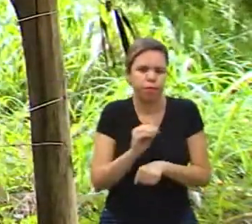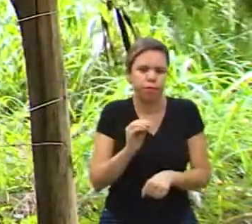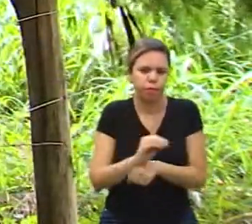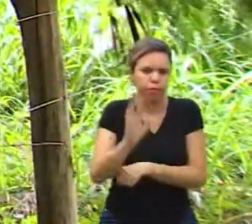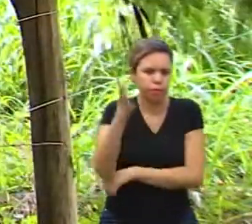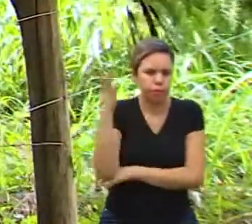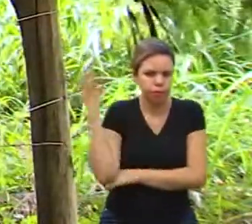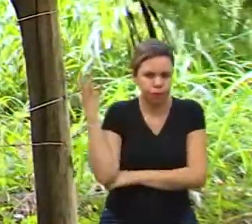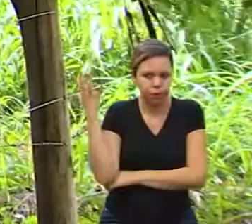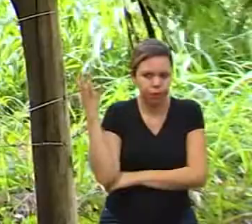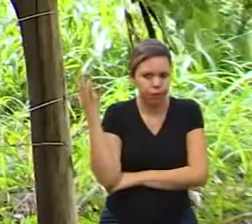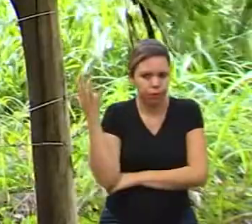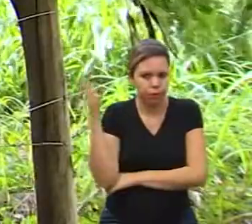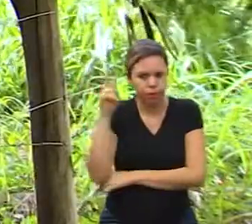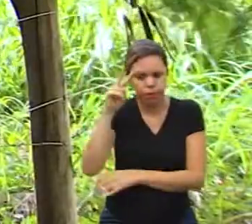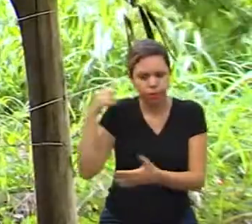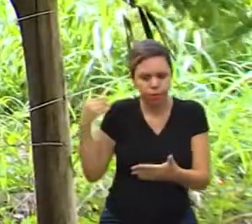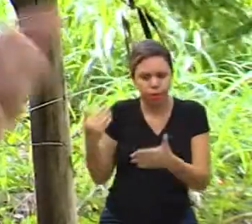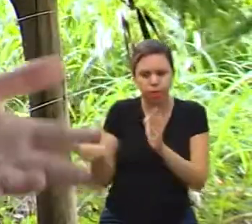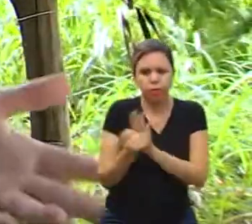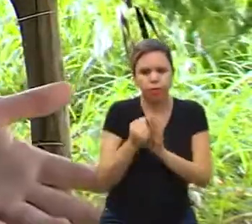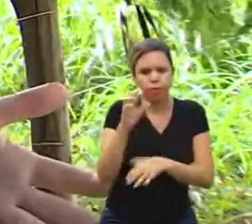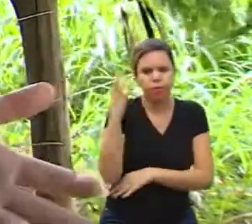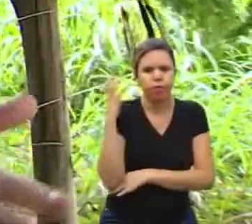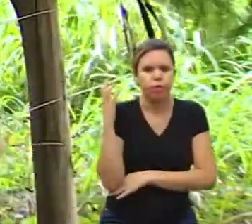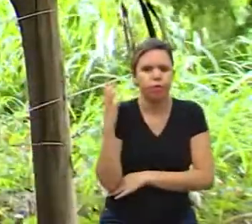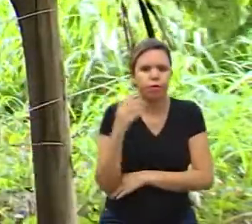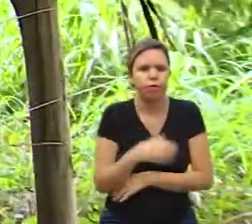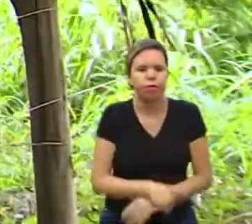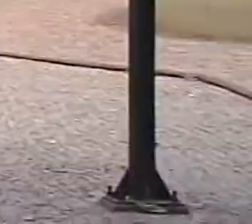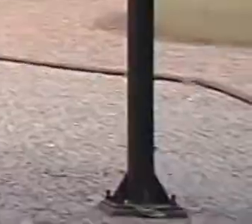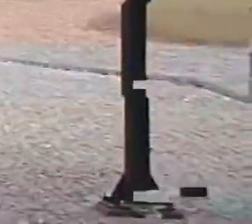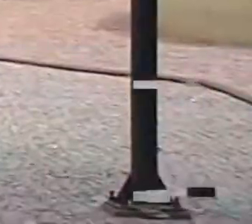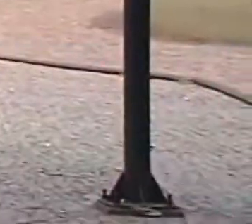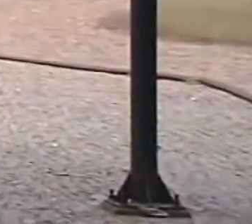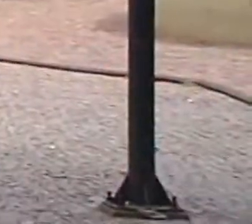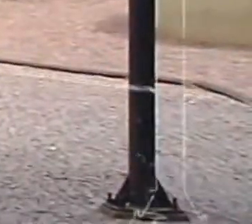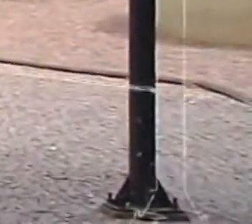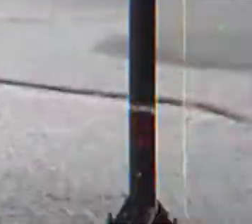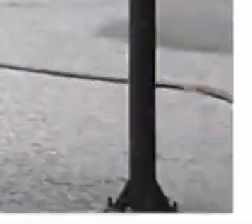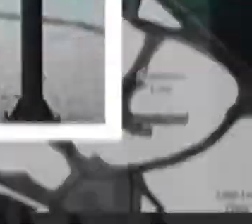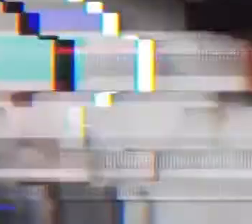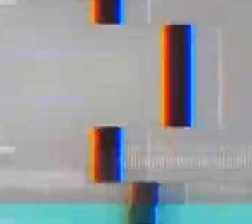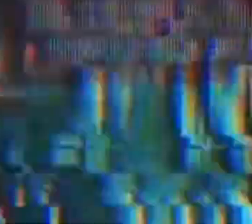as preservações, sejam históricas ou ambientais.